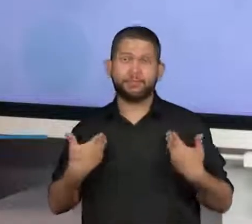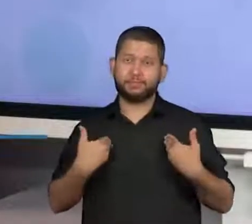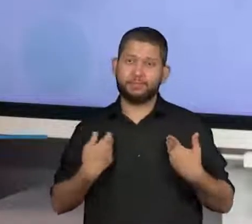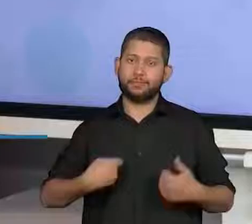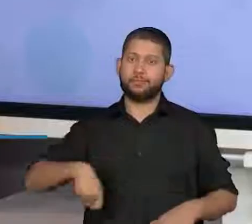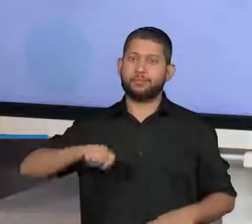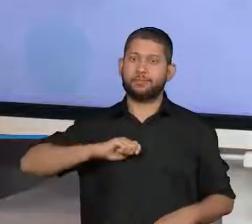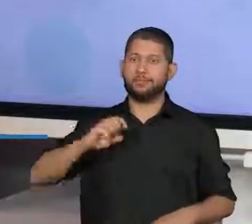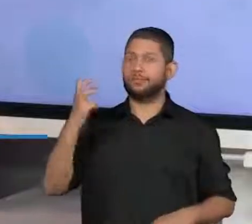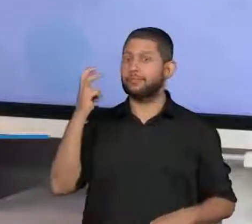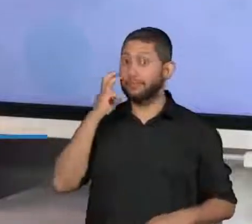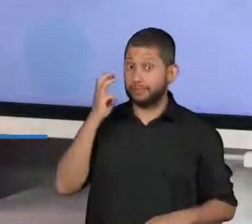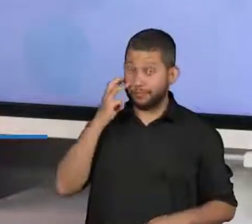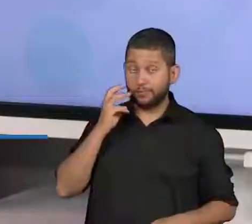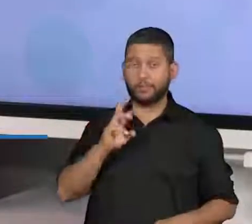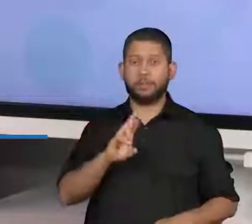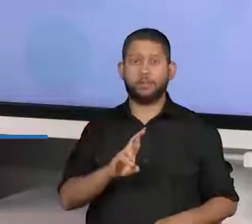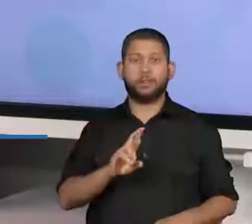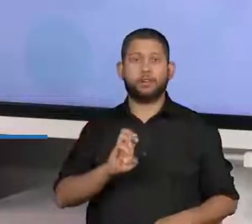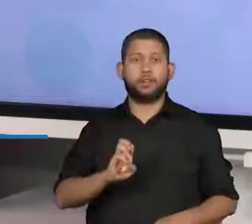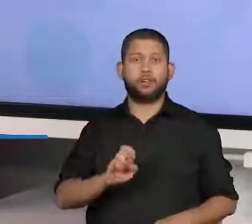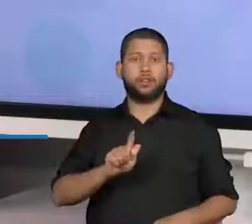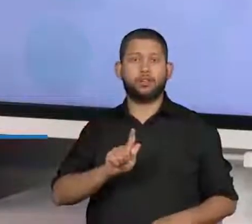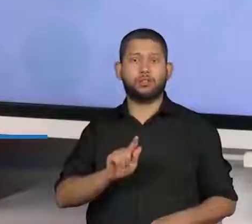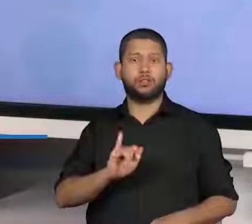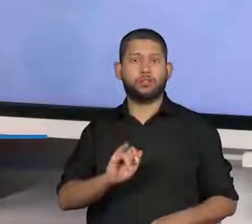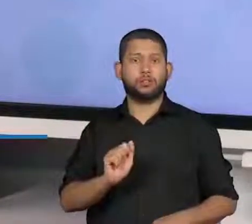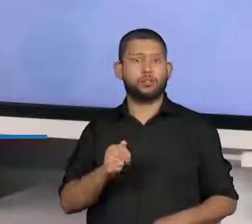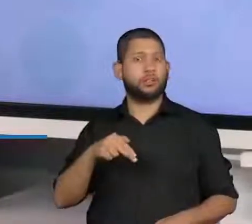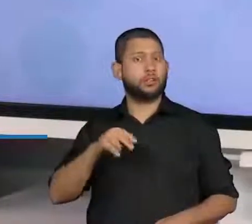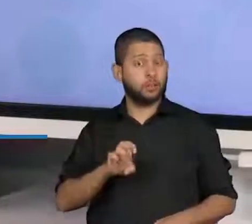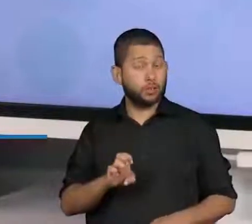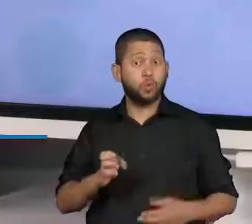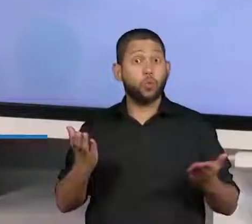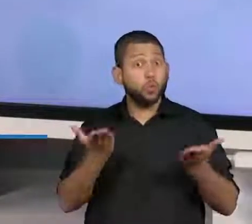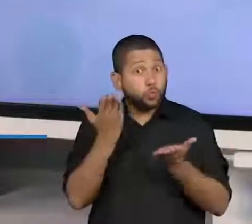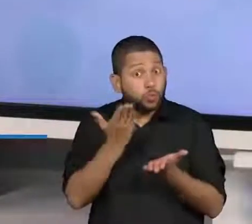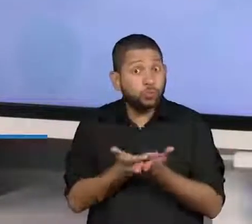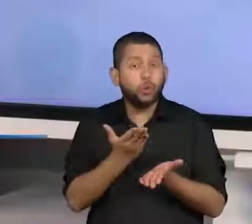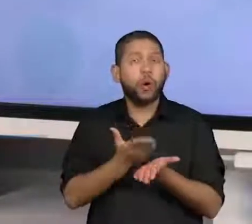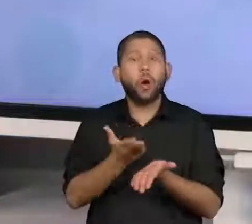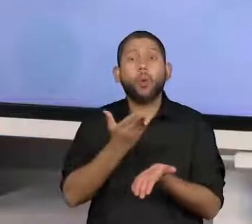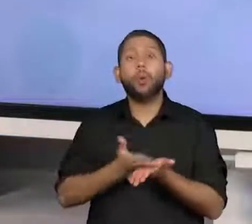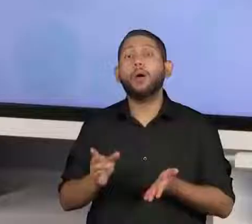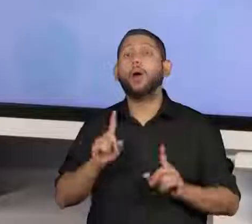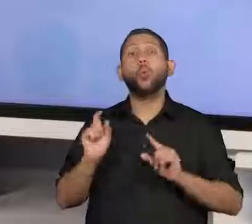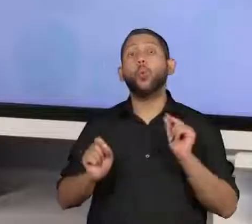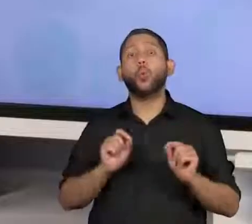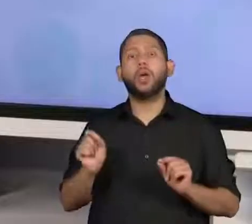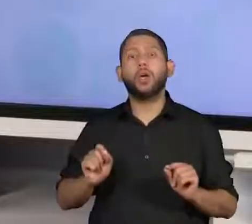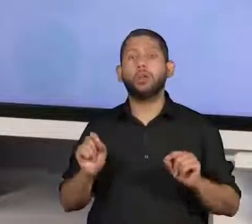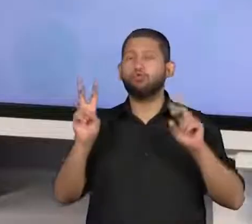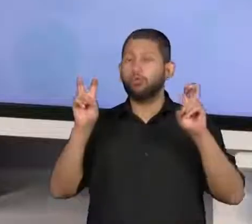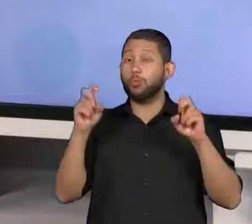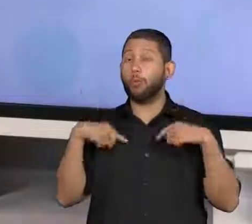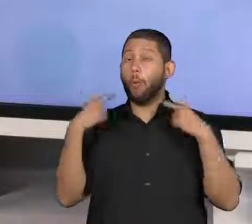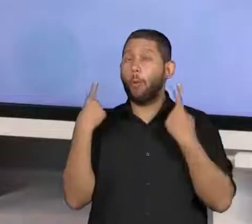professora Regiane Oliveira e esta aula eu já começo pelo título com uma